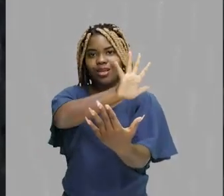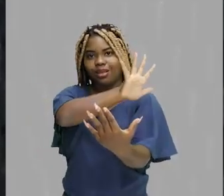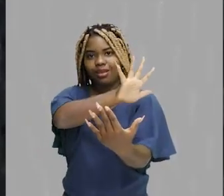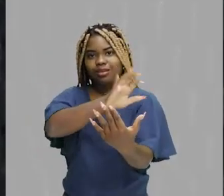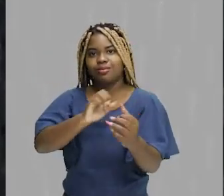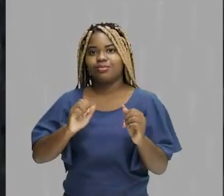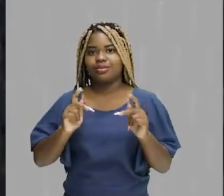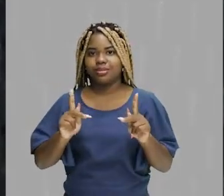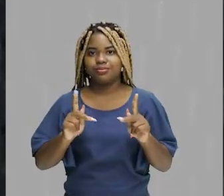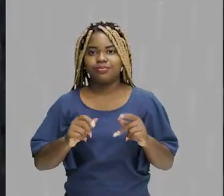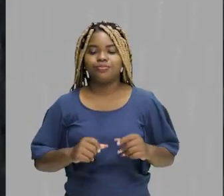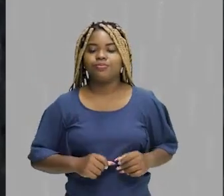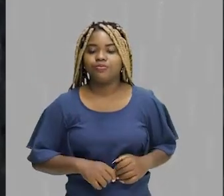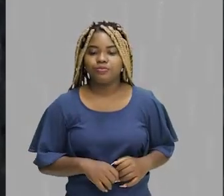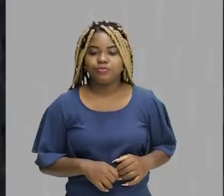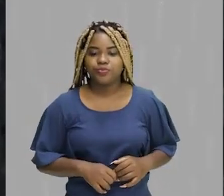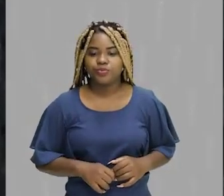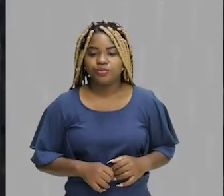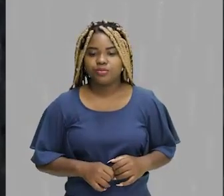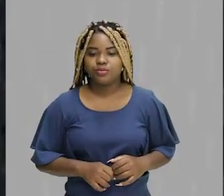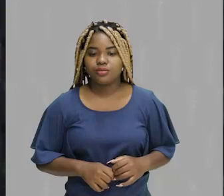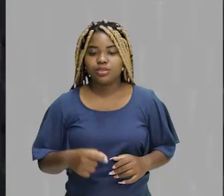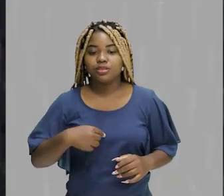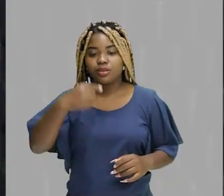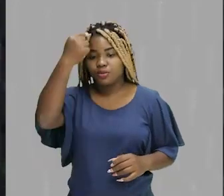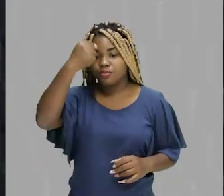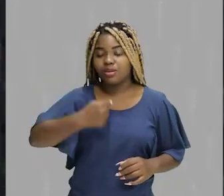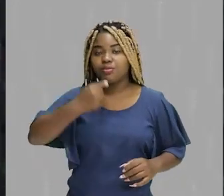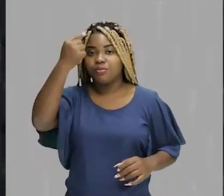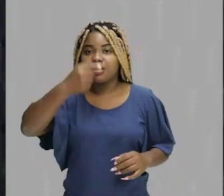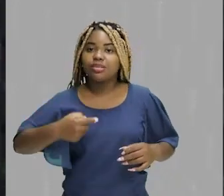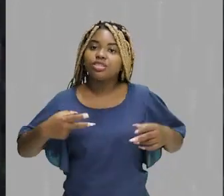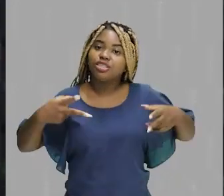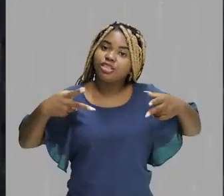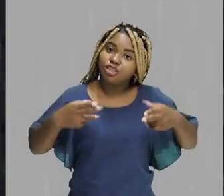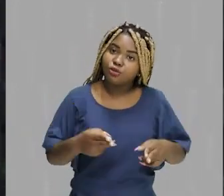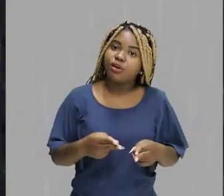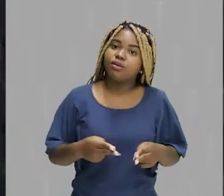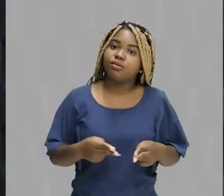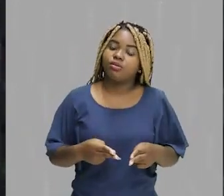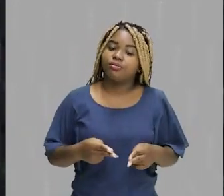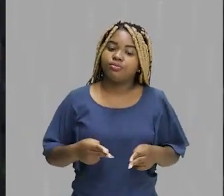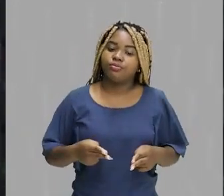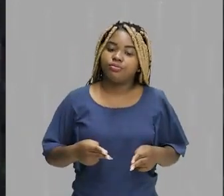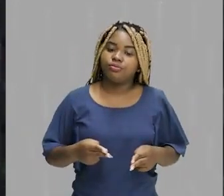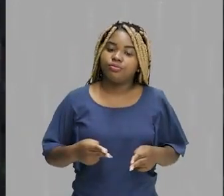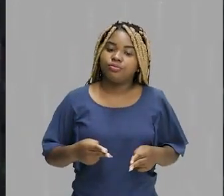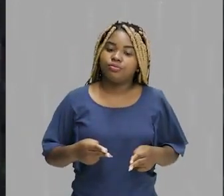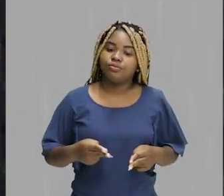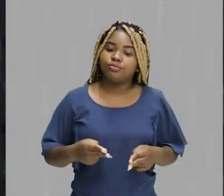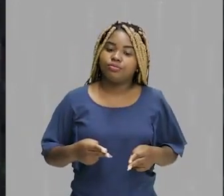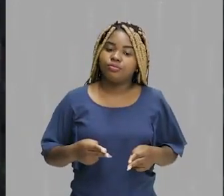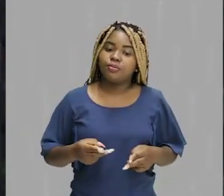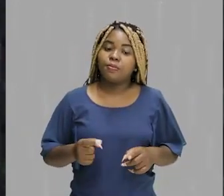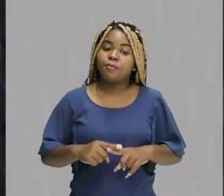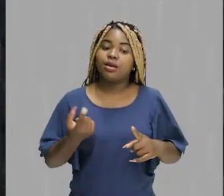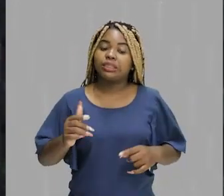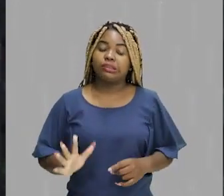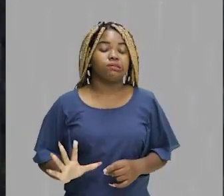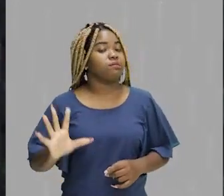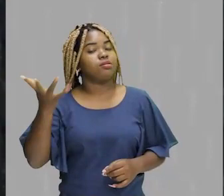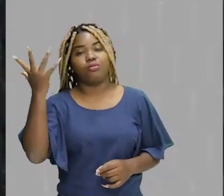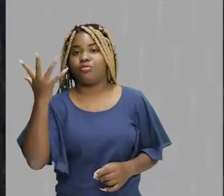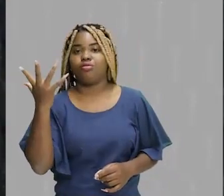simetria produzem uma imagem especular igual a eles. E o mesmo não acontece com objetos que